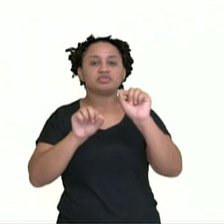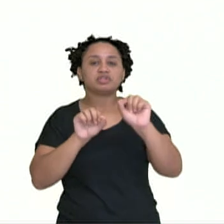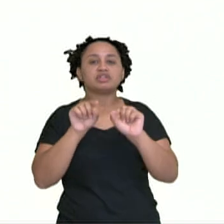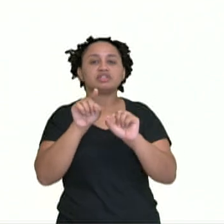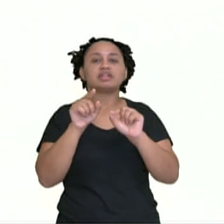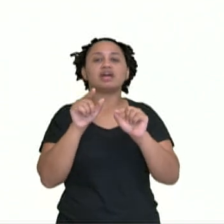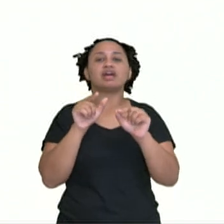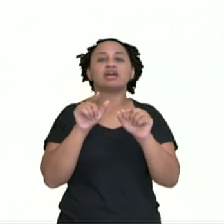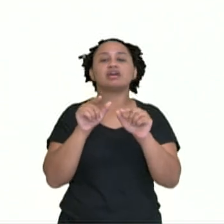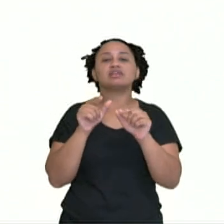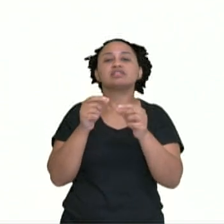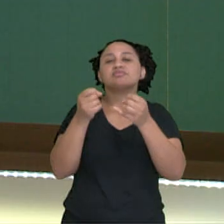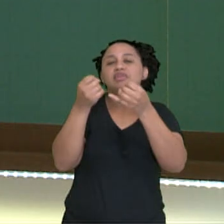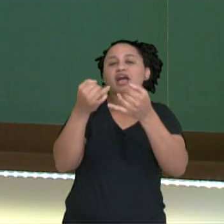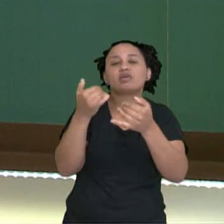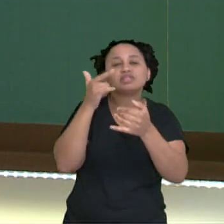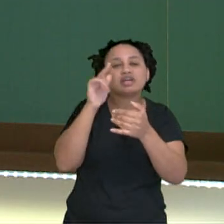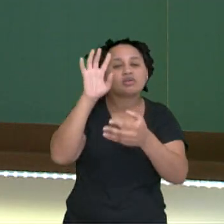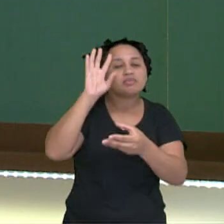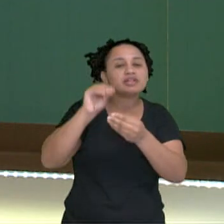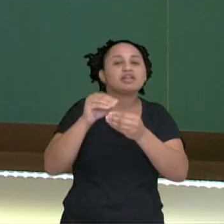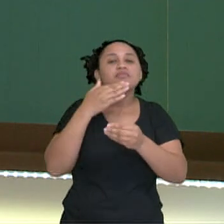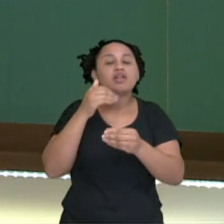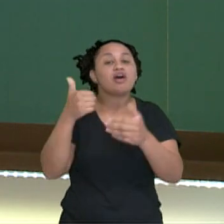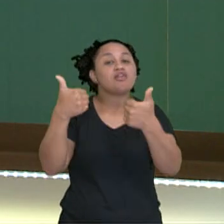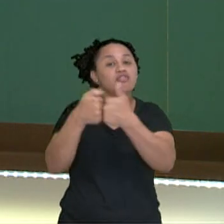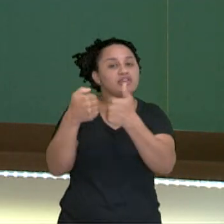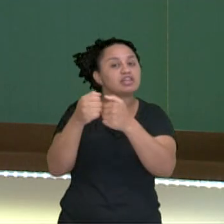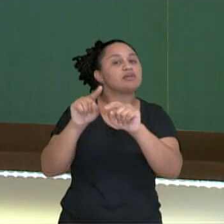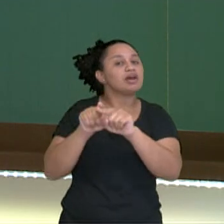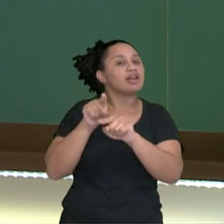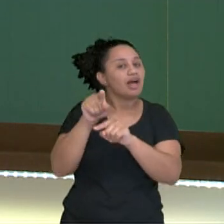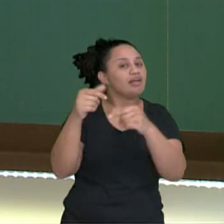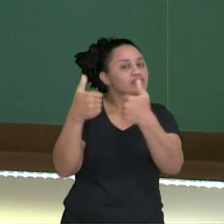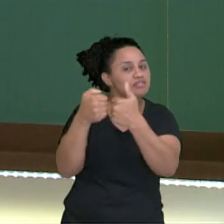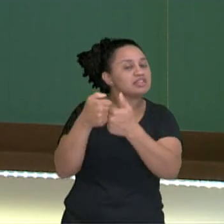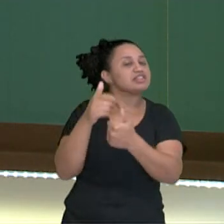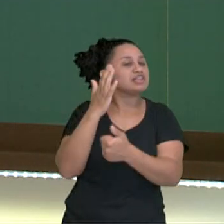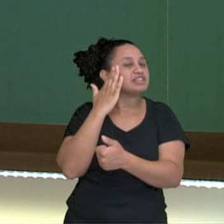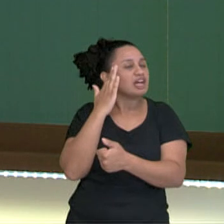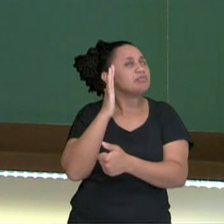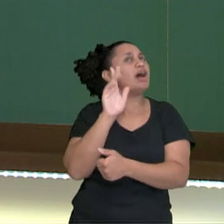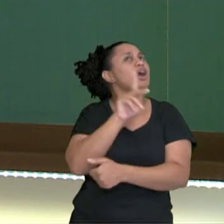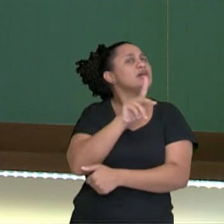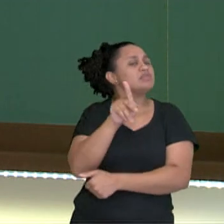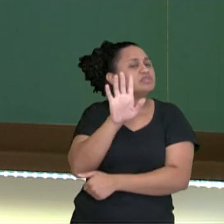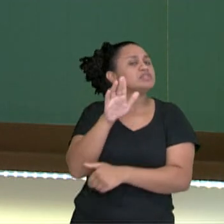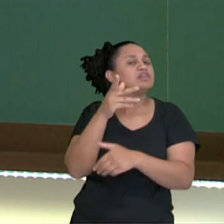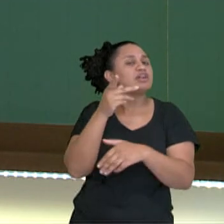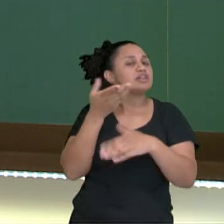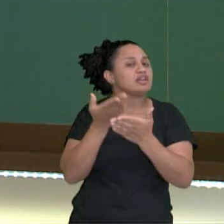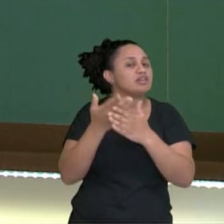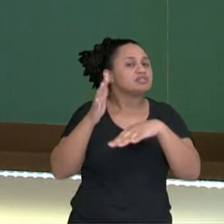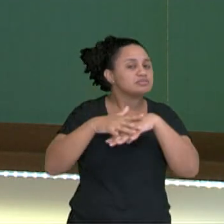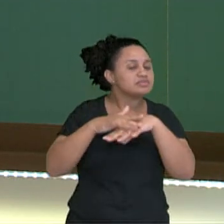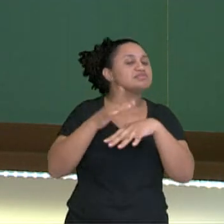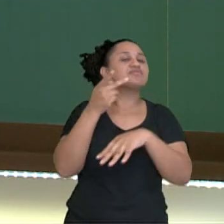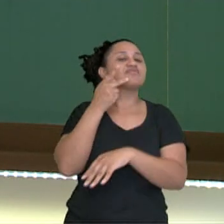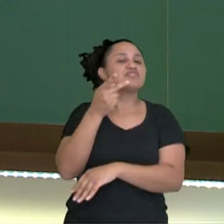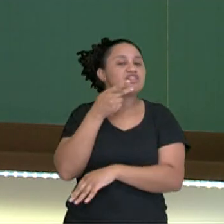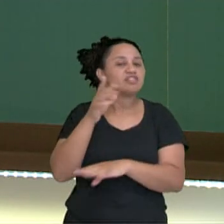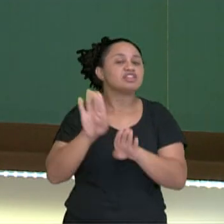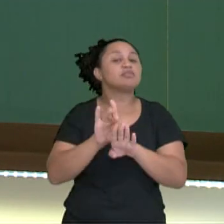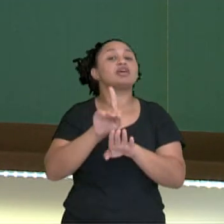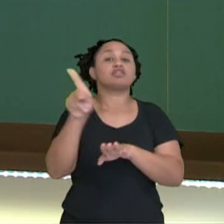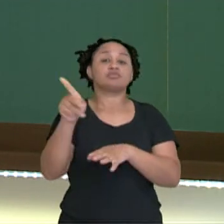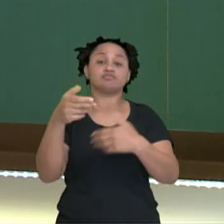isso lá na física, mas você já vai chegar lá sabendo de alguma coisa, tá? A professora Arabel na aula de matemática falou disso. E o professor